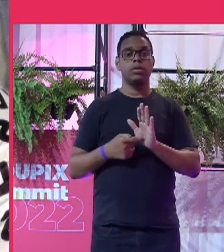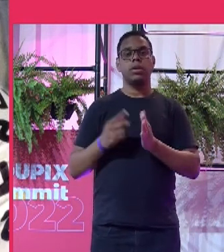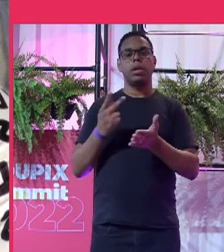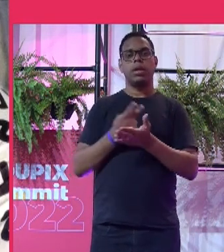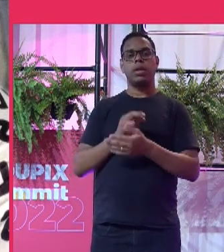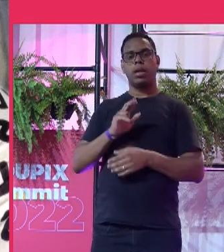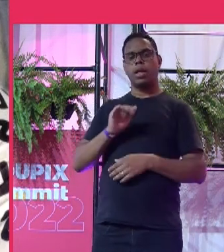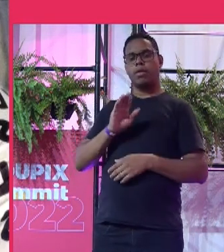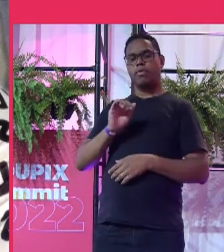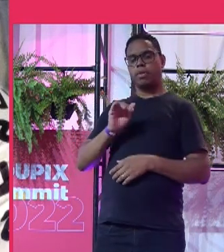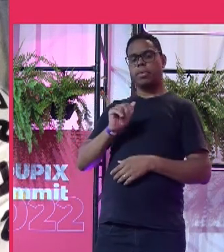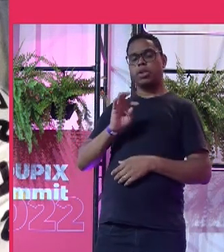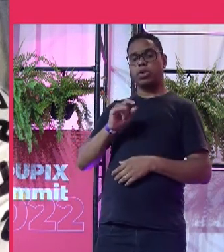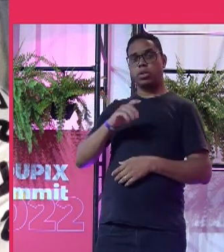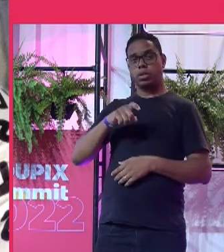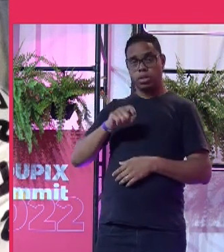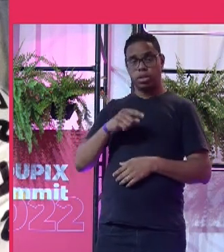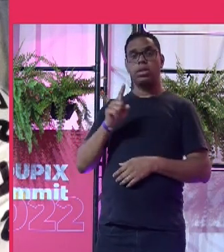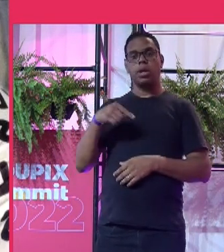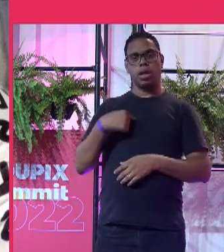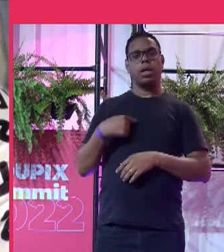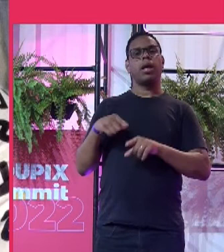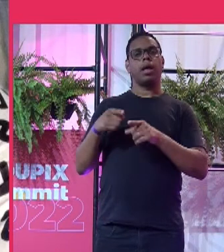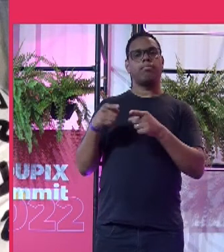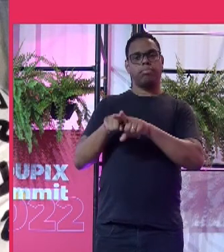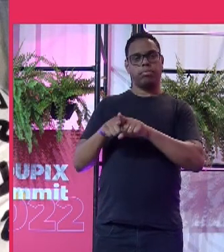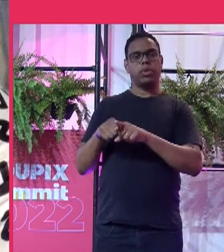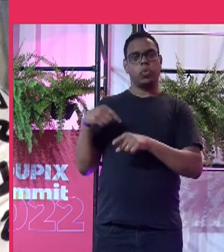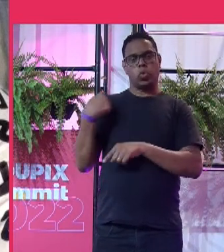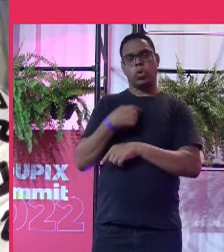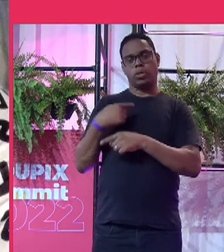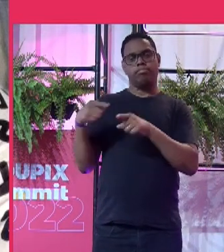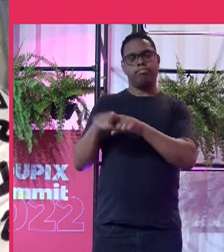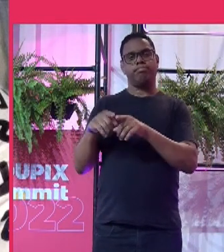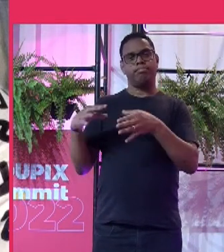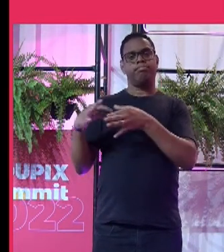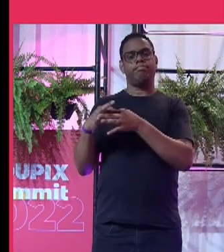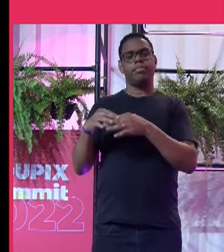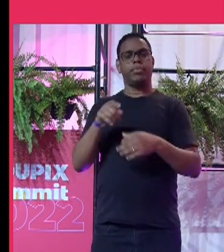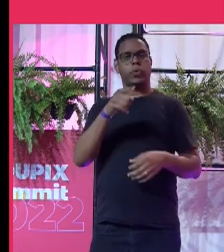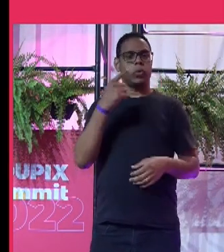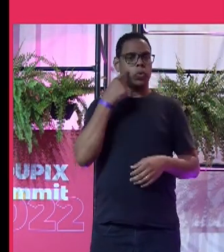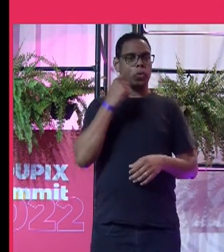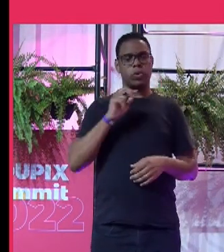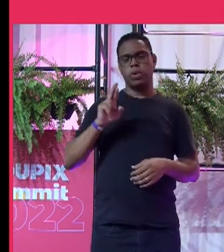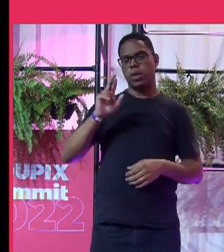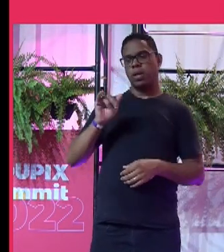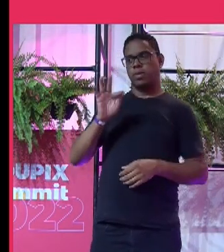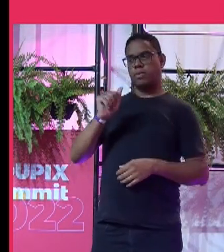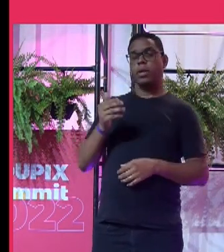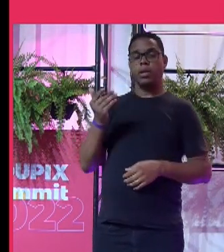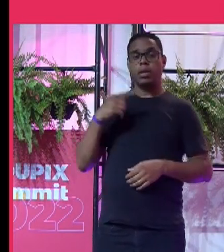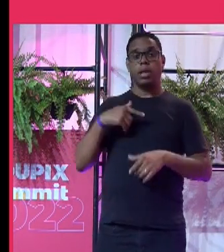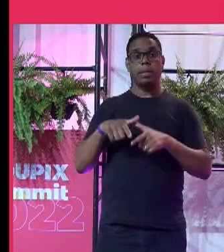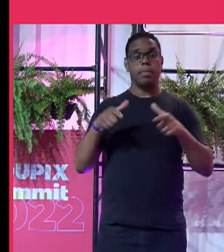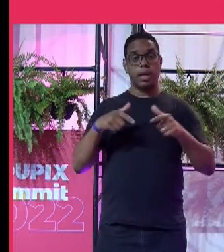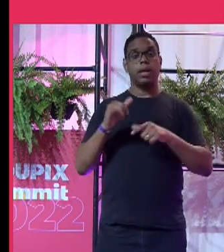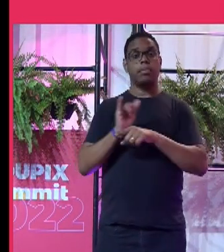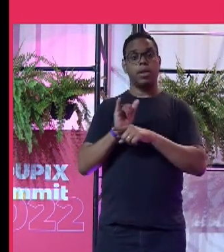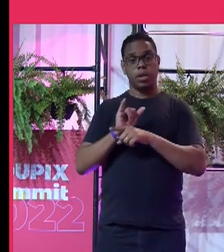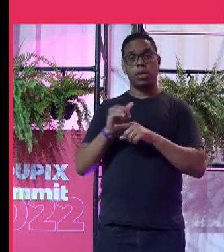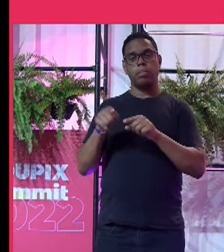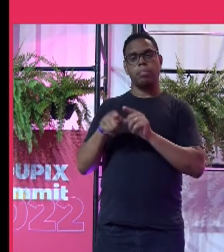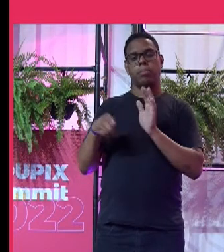do Rafa Bartowski, que é um dos nossos creators. Para quem não sabe, o Rafa Bartowski, ele é um dos maiores youtubers de beleza